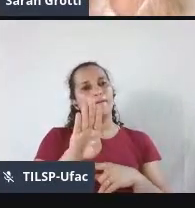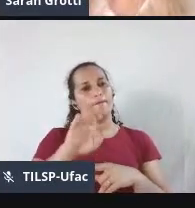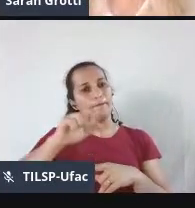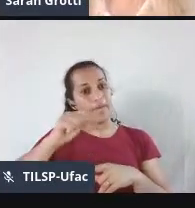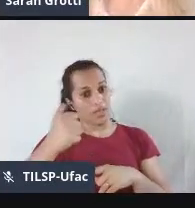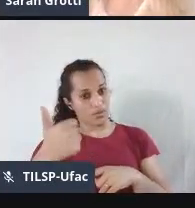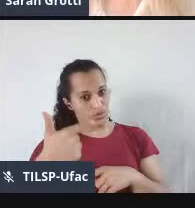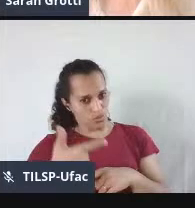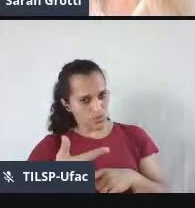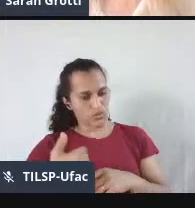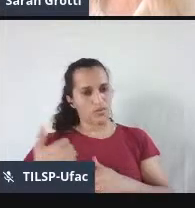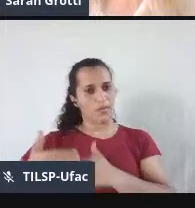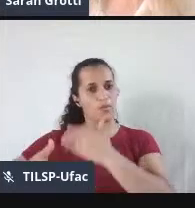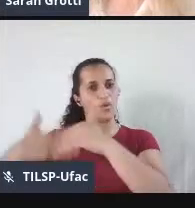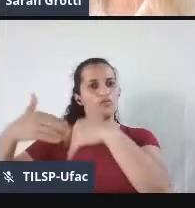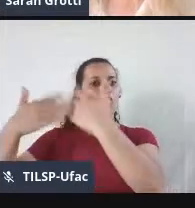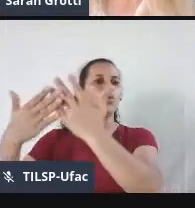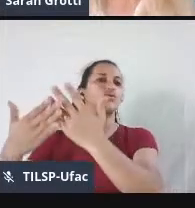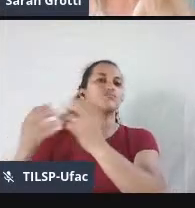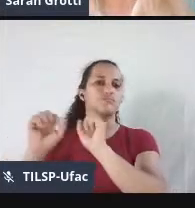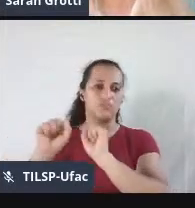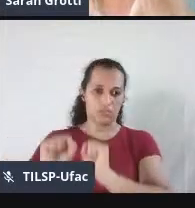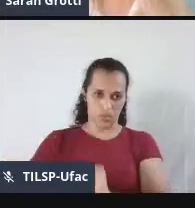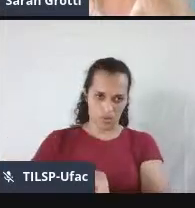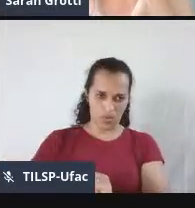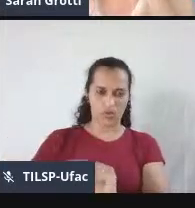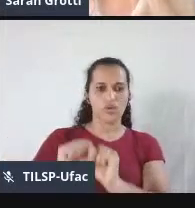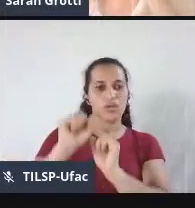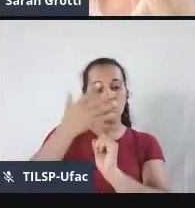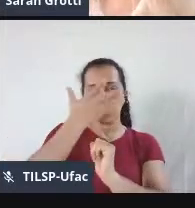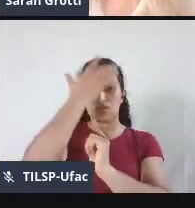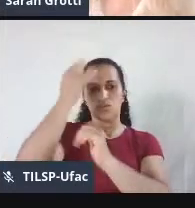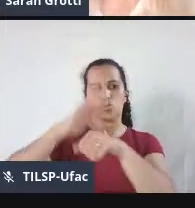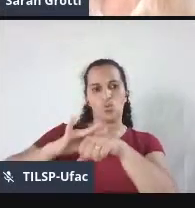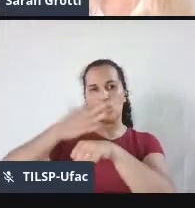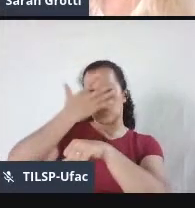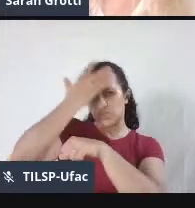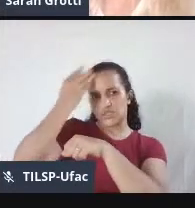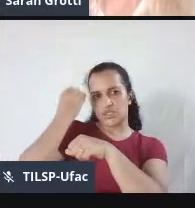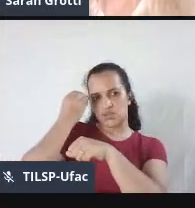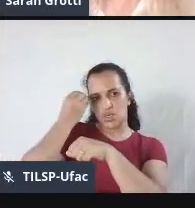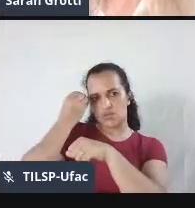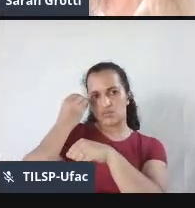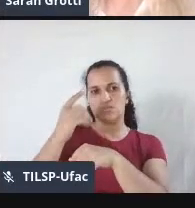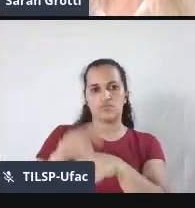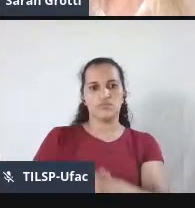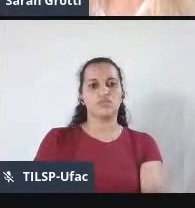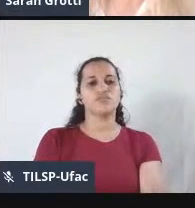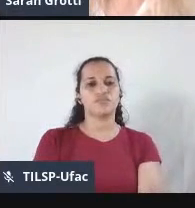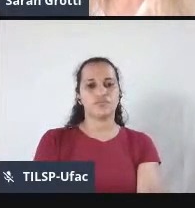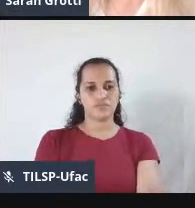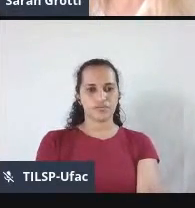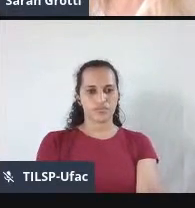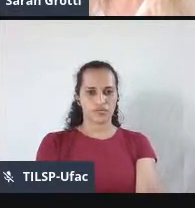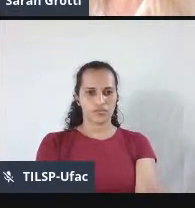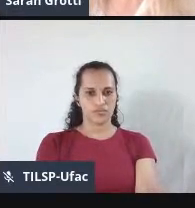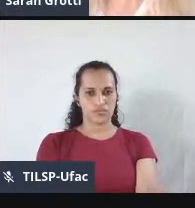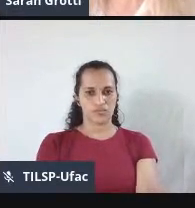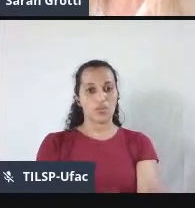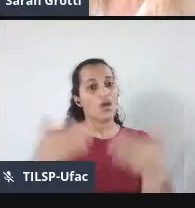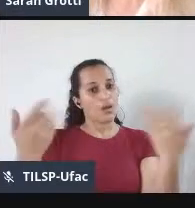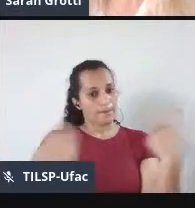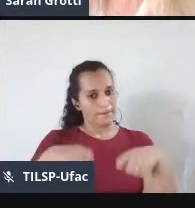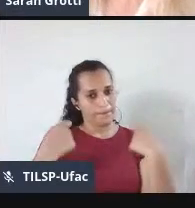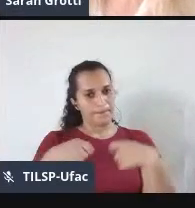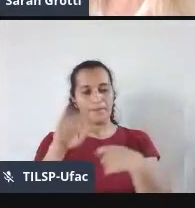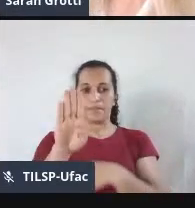estar evoluindo ali com um grau de Alzheimer. A B12, pulei esse ponto, é necessário